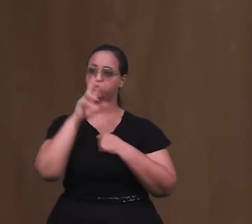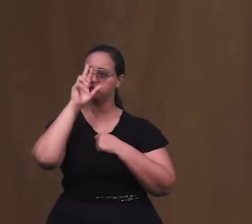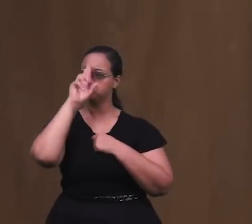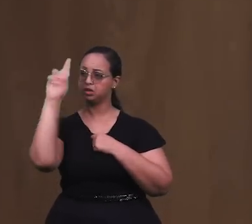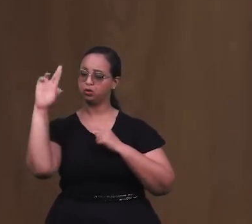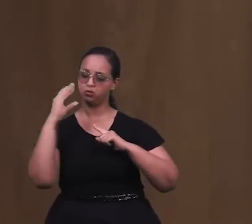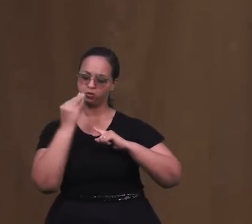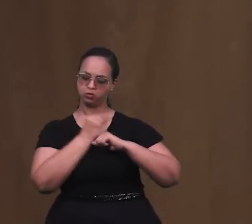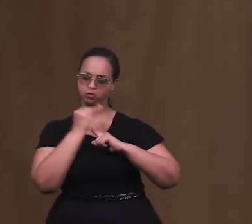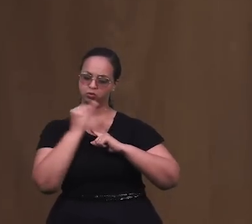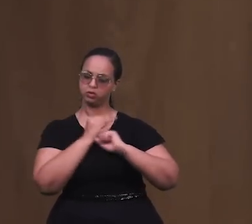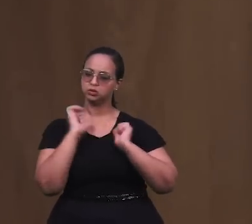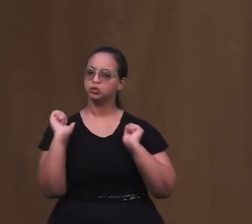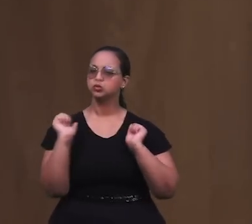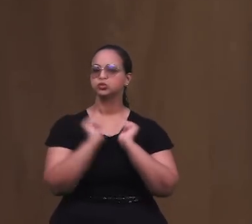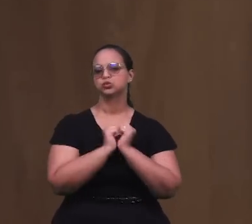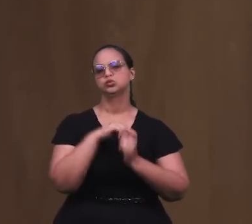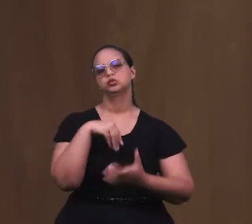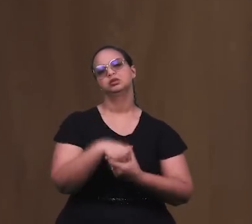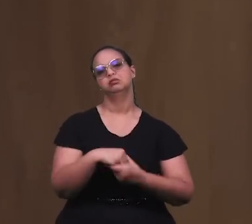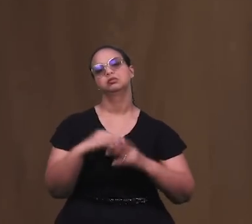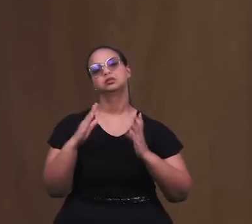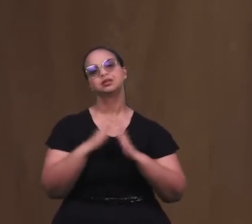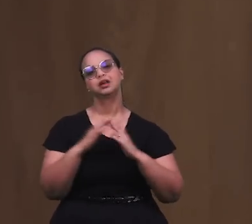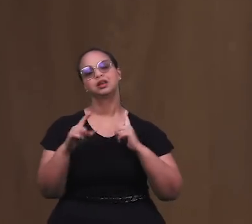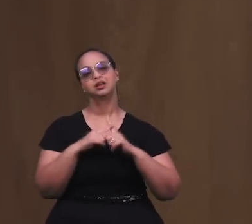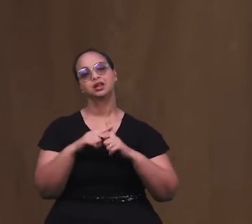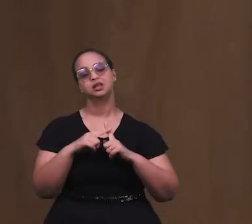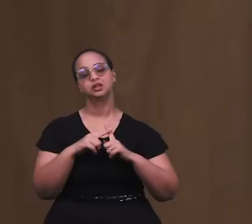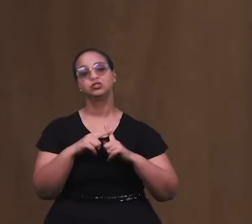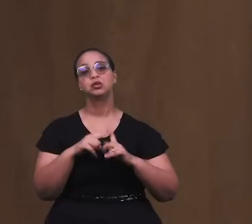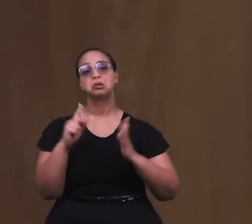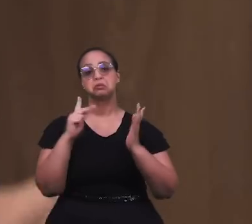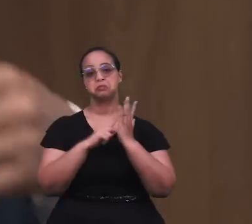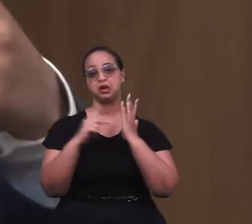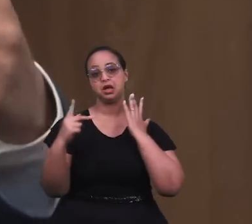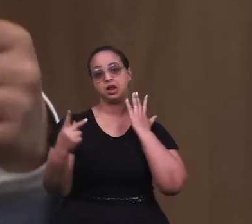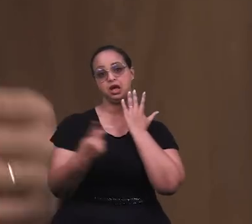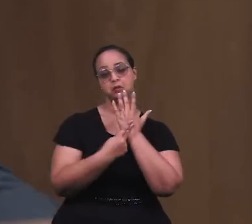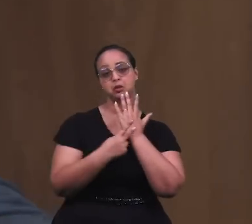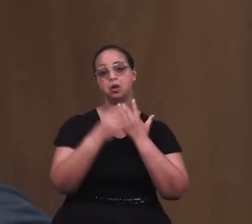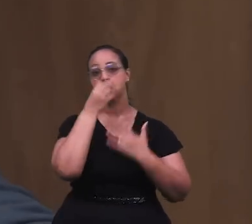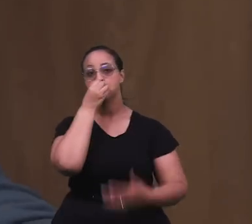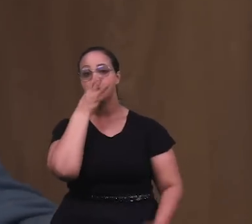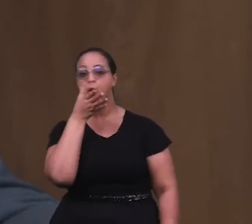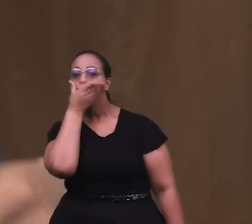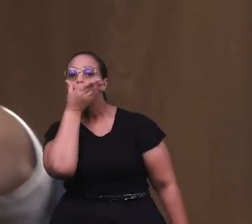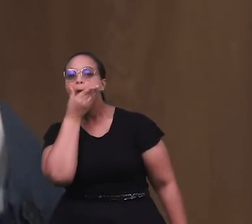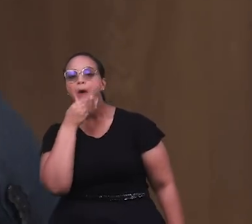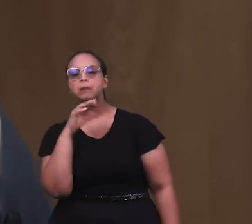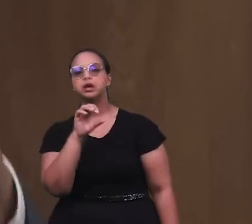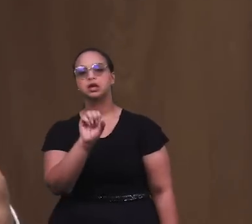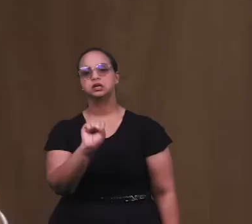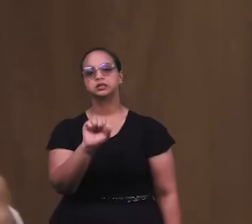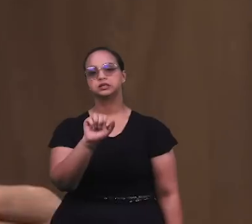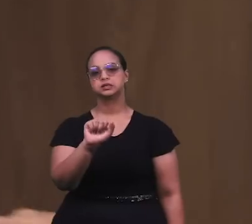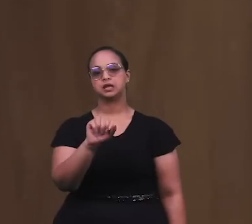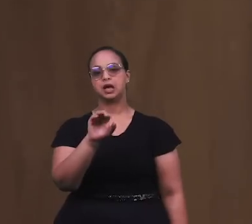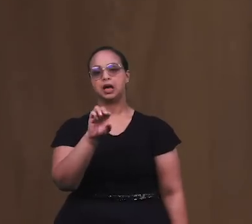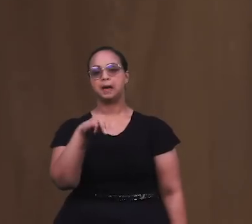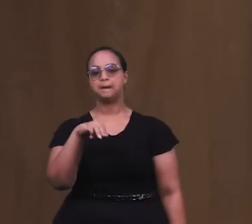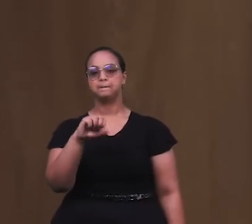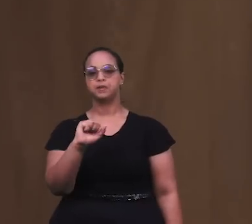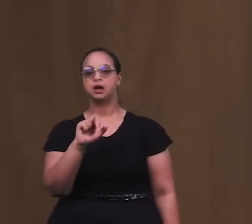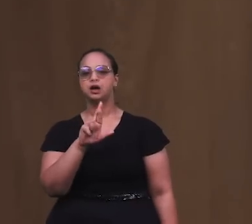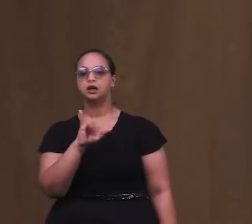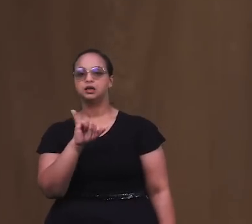disso, junto ao corpo. E aí lá na parábola do bom samaritano, ele derrama azeite, né, o vinho, que é a bênção do